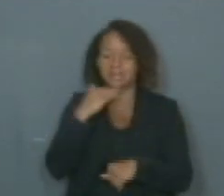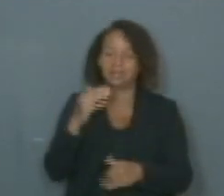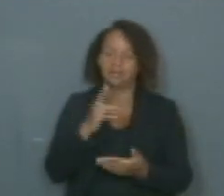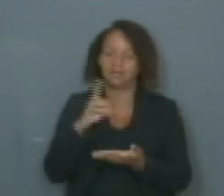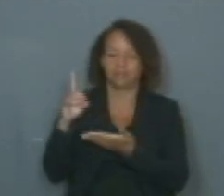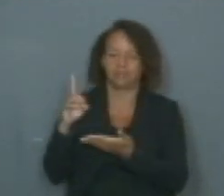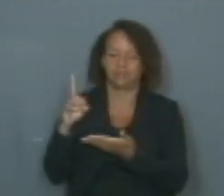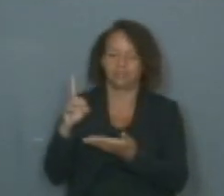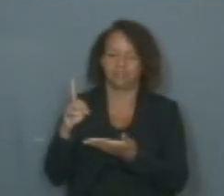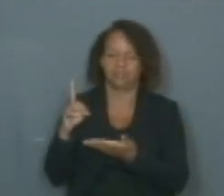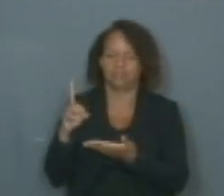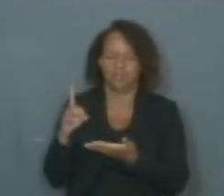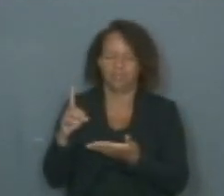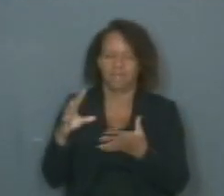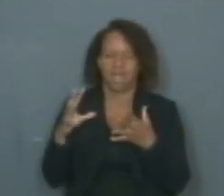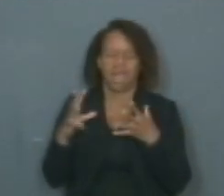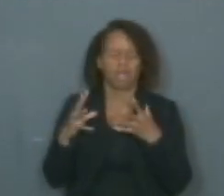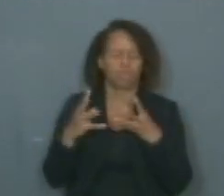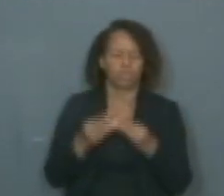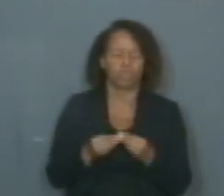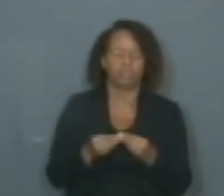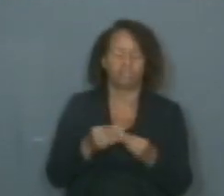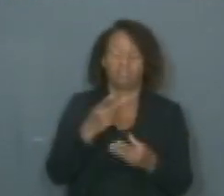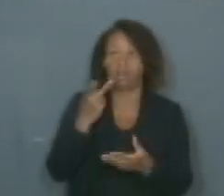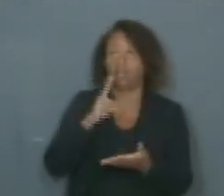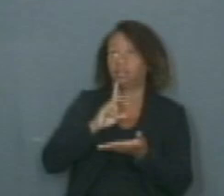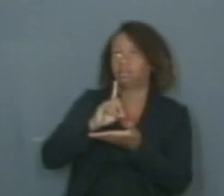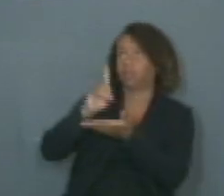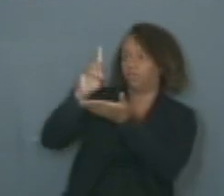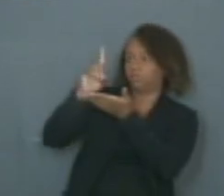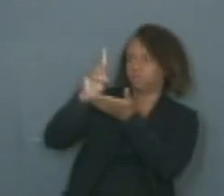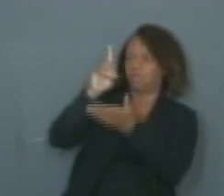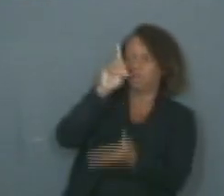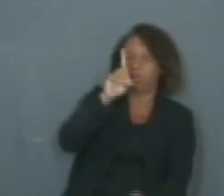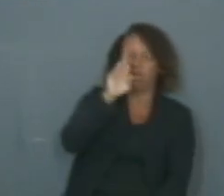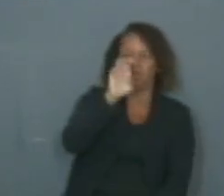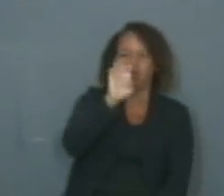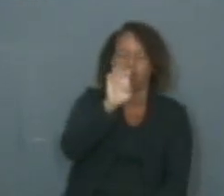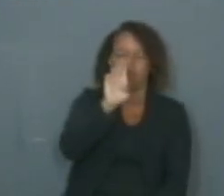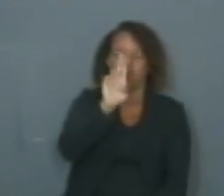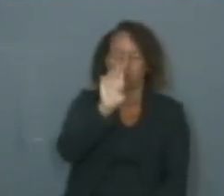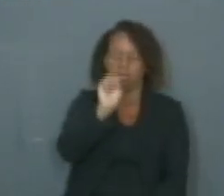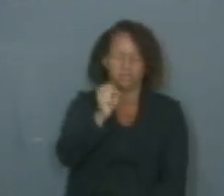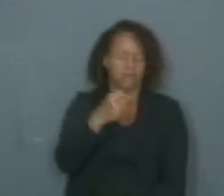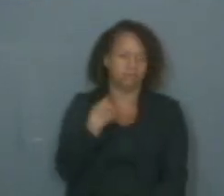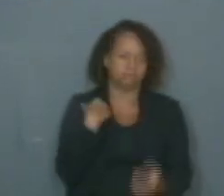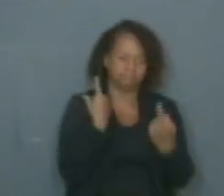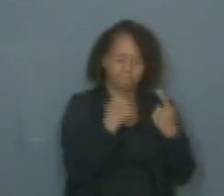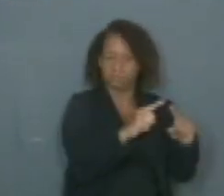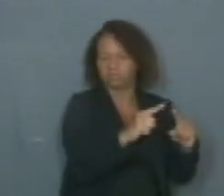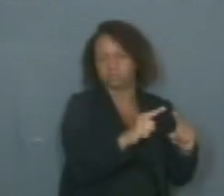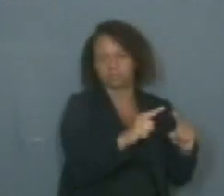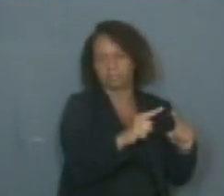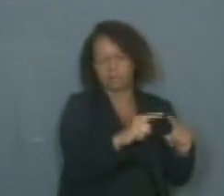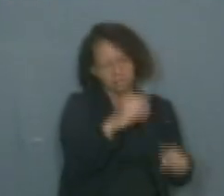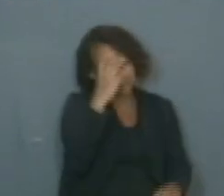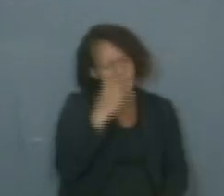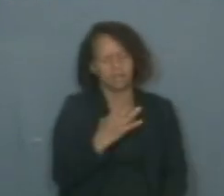Deus. E aí tudo que se chama Deus, eles enfrentam. E isso é muito